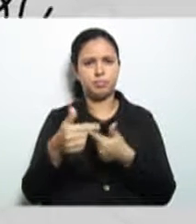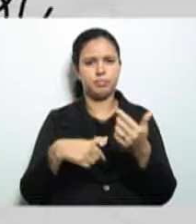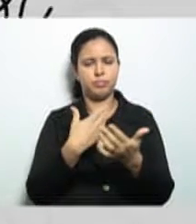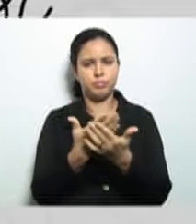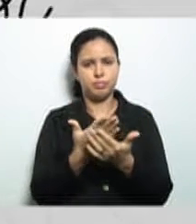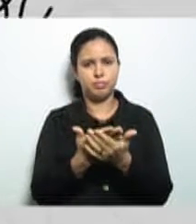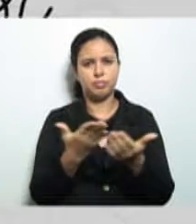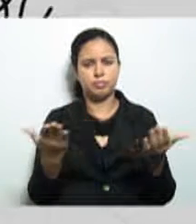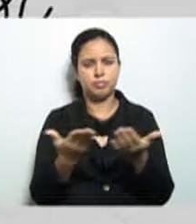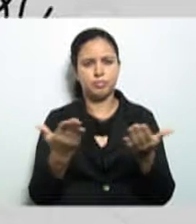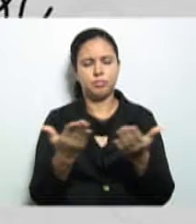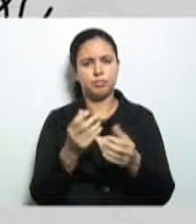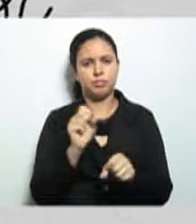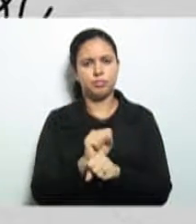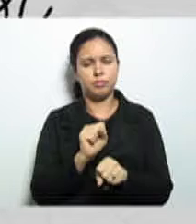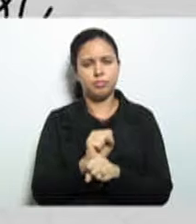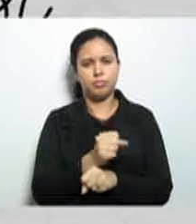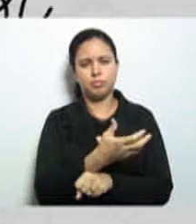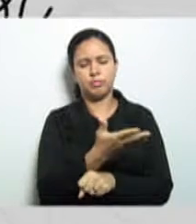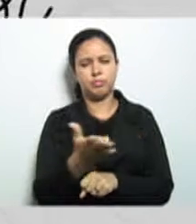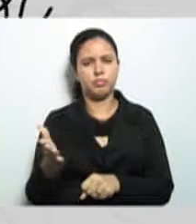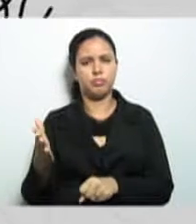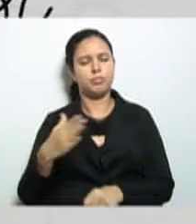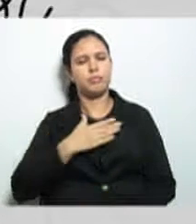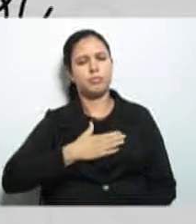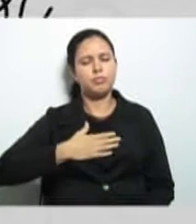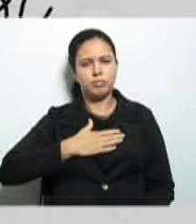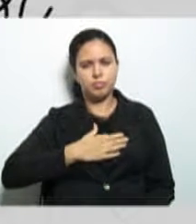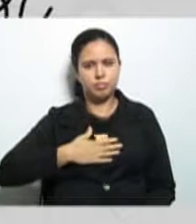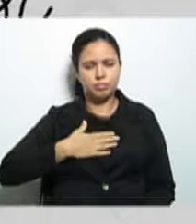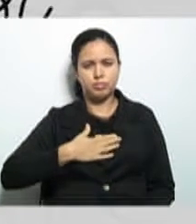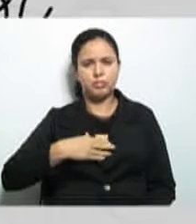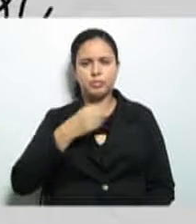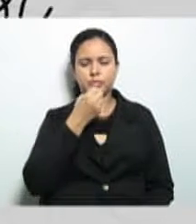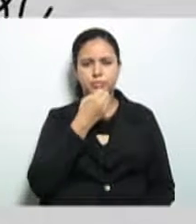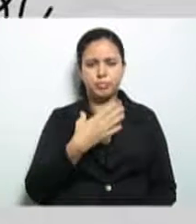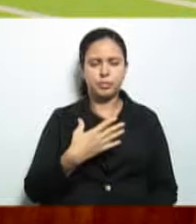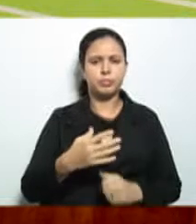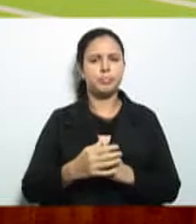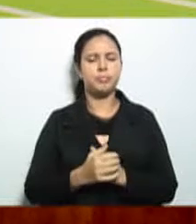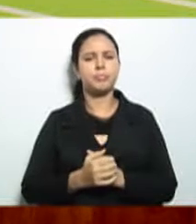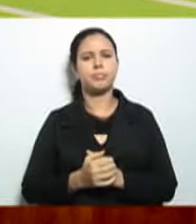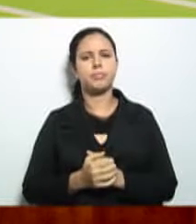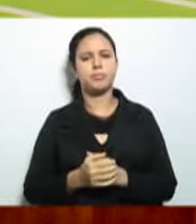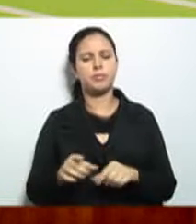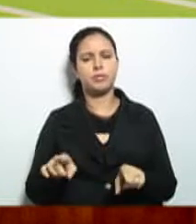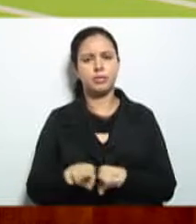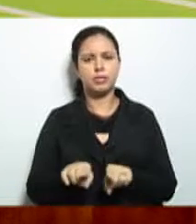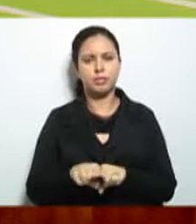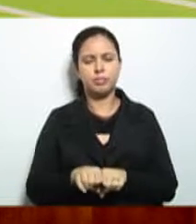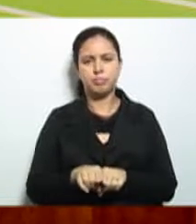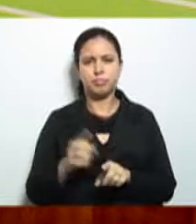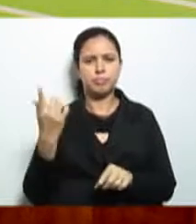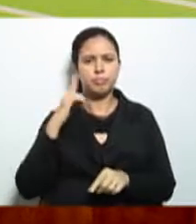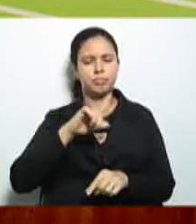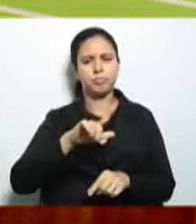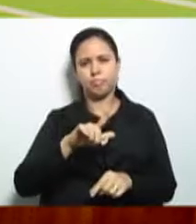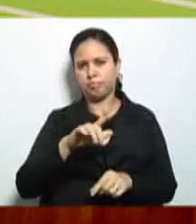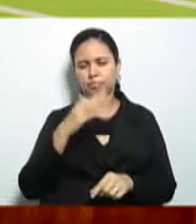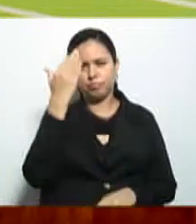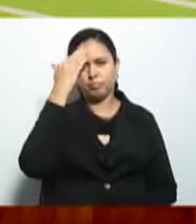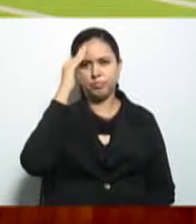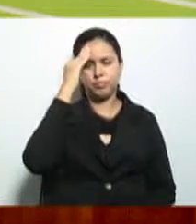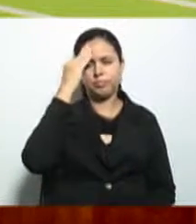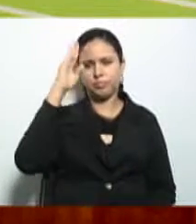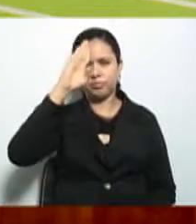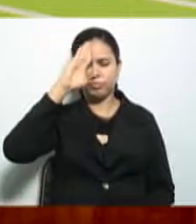de hoje. Espero que tenham gostado, foi bastante tranquila e que tenham conseguido compreender as principais